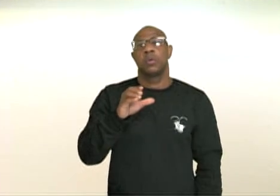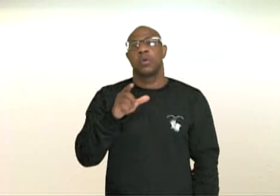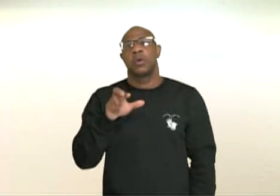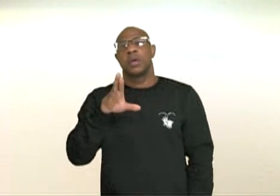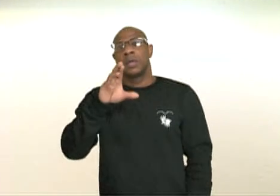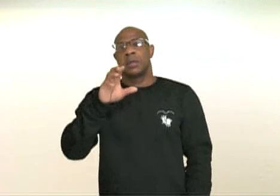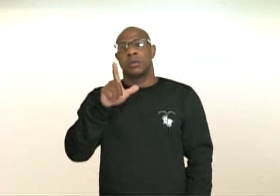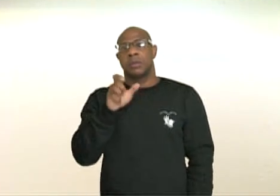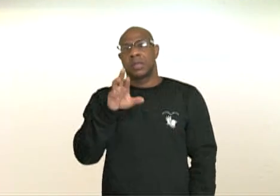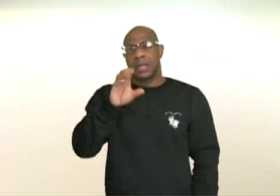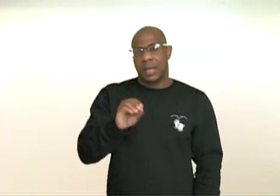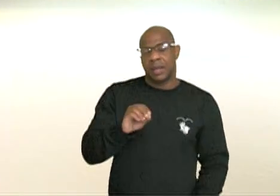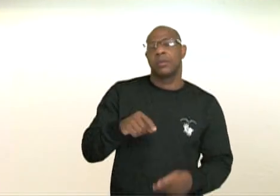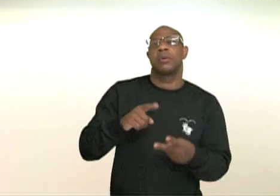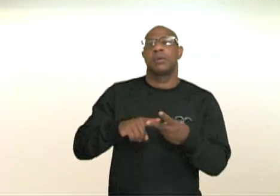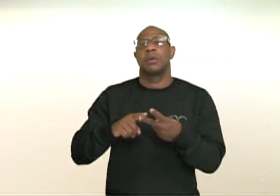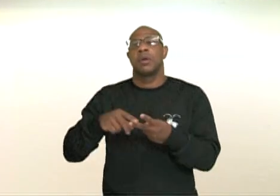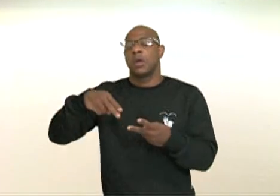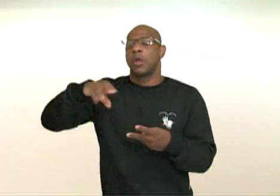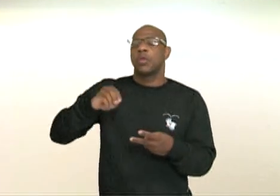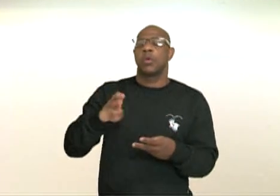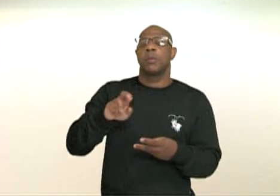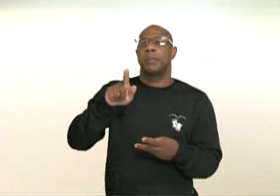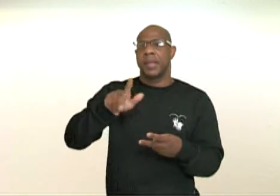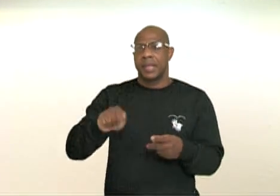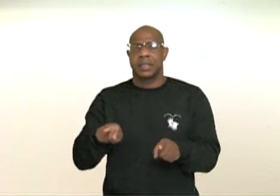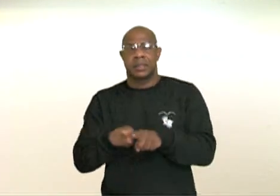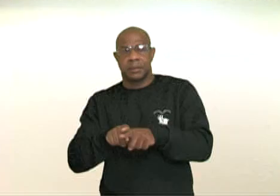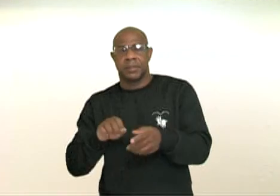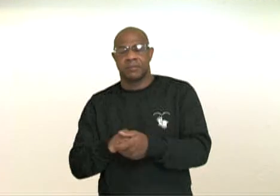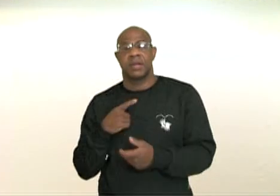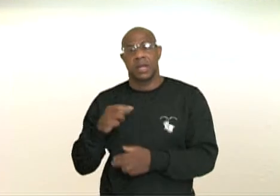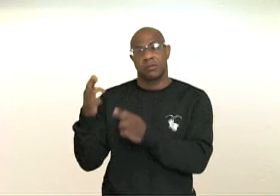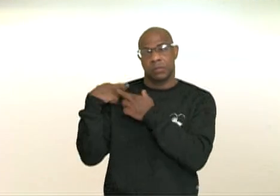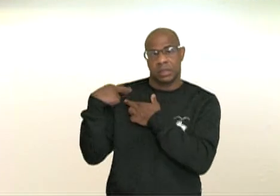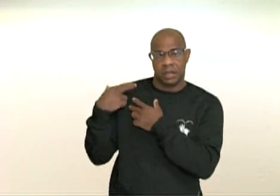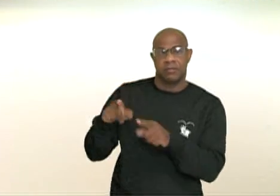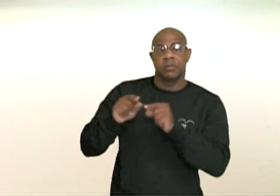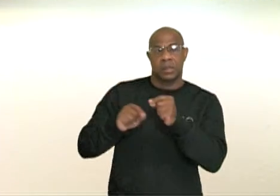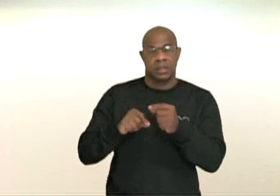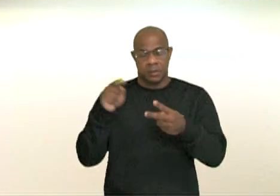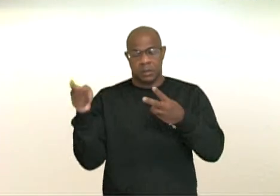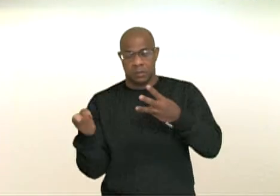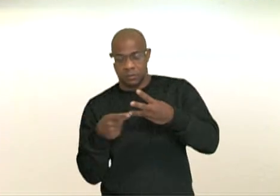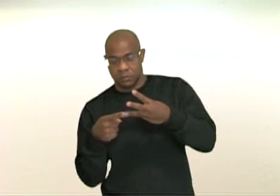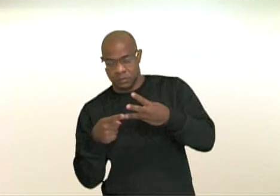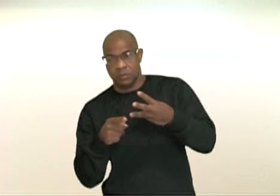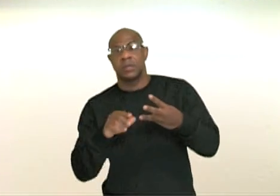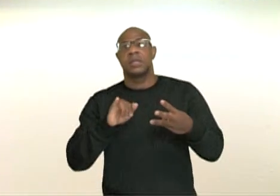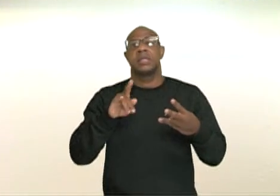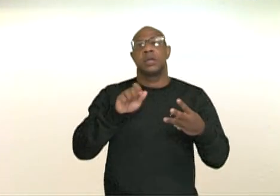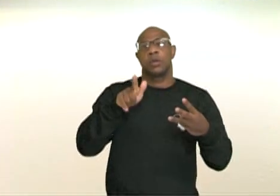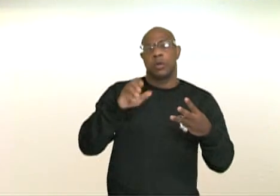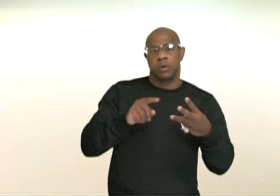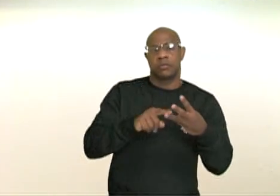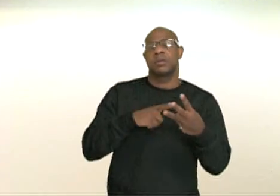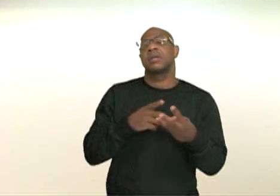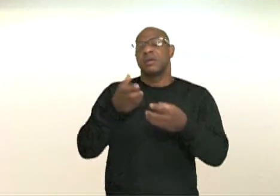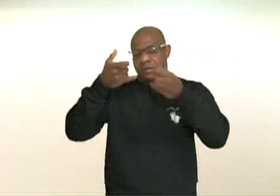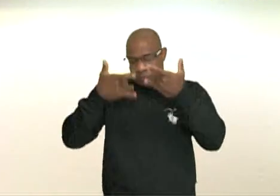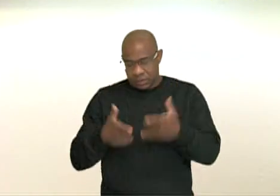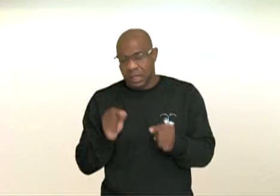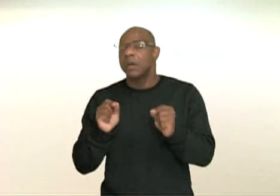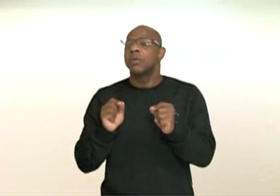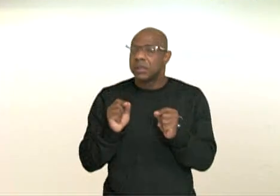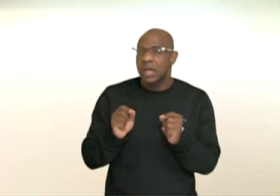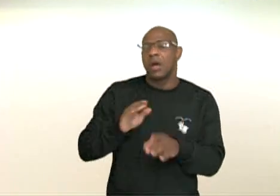etc., também vai ser responsável pelo nível ideológico. Então, quem vai dizer as tradições e costumes e vai